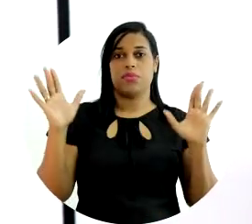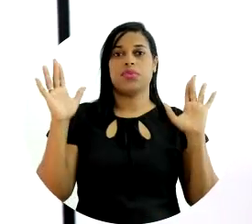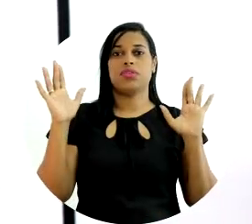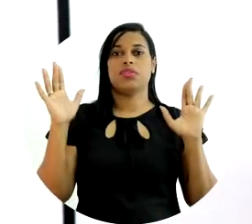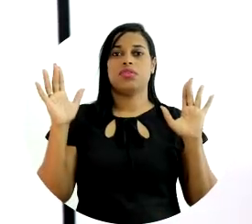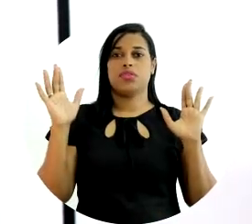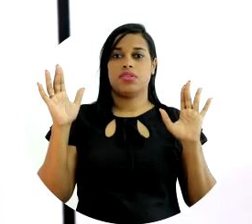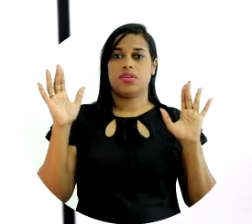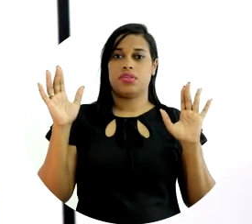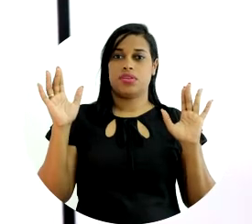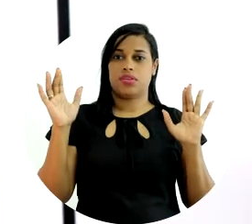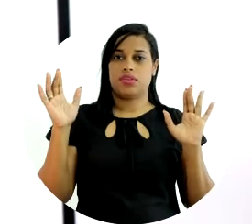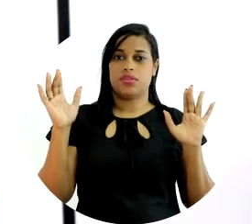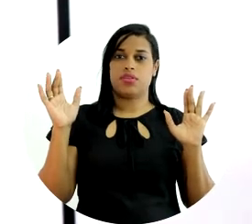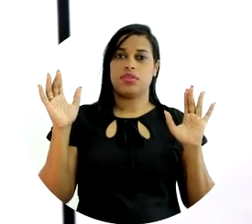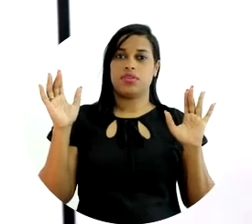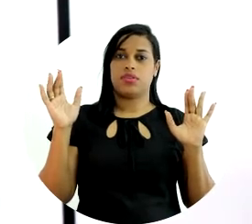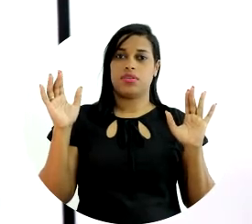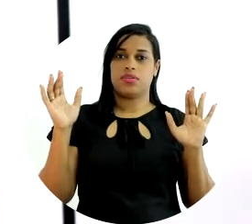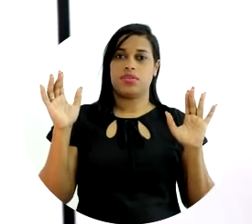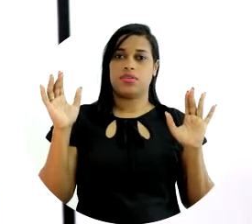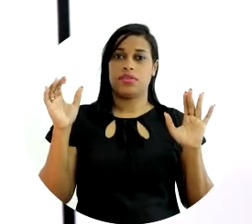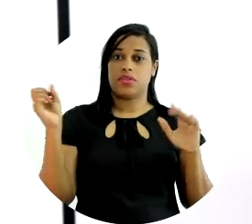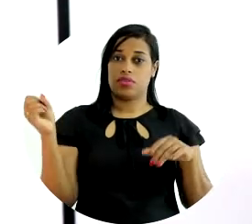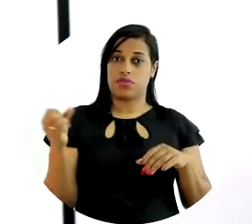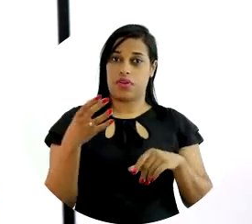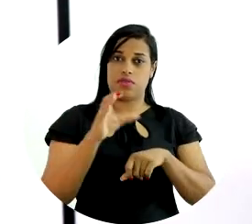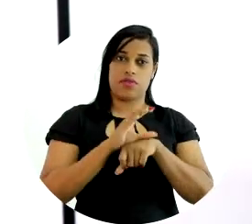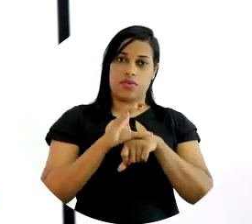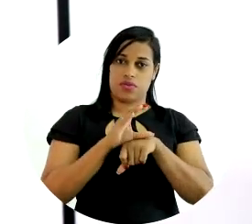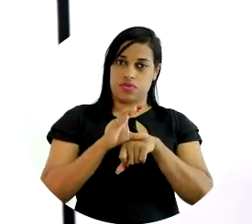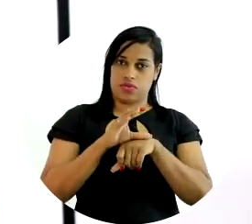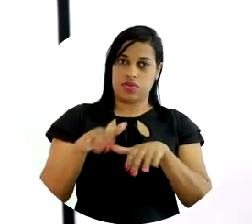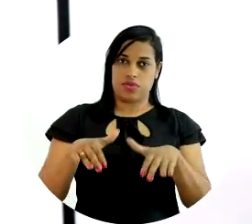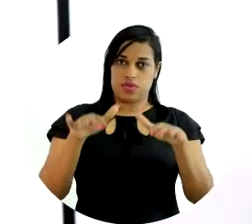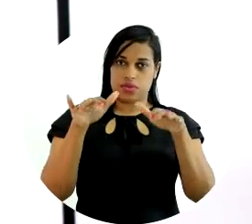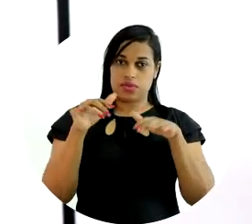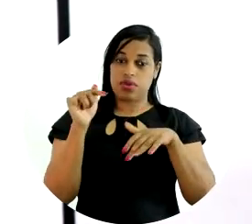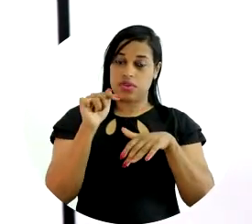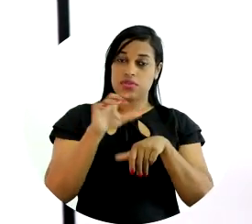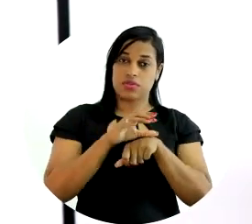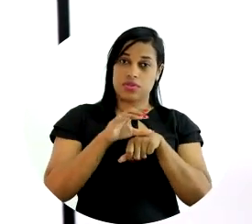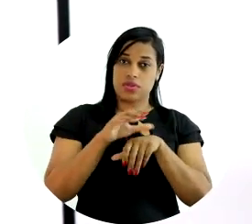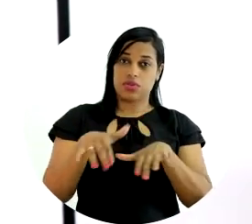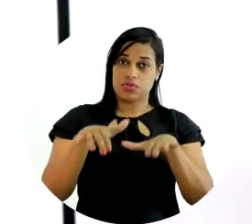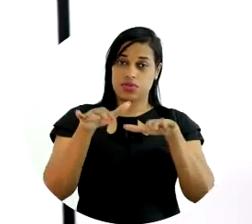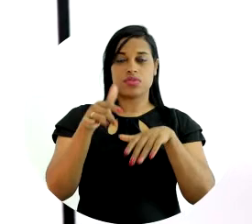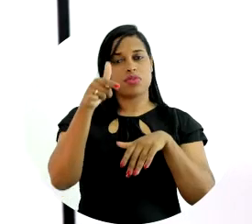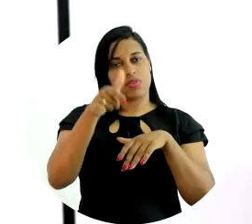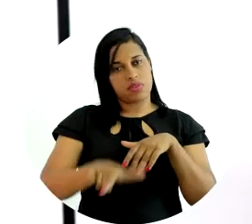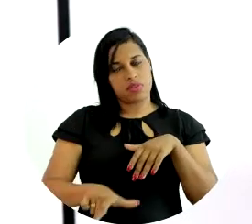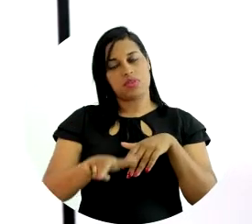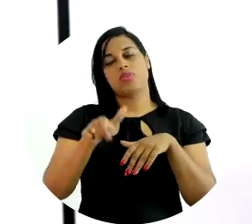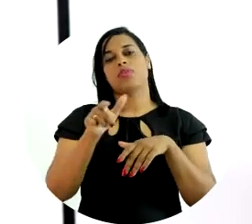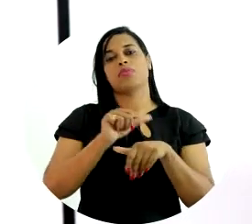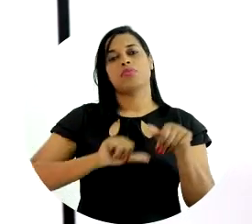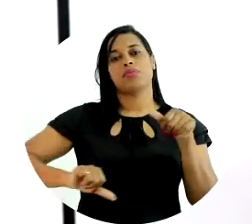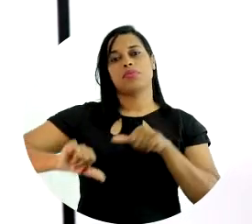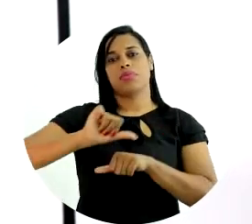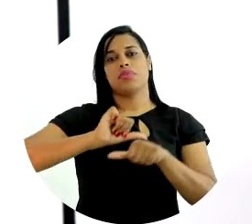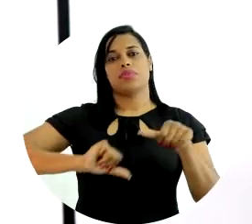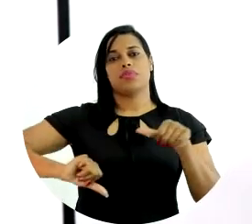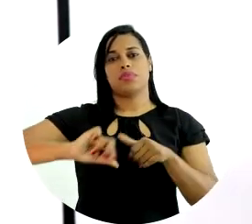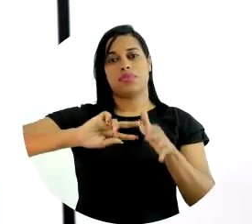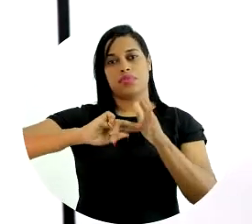independência foi promulgada a nova constituição onde essa construção mais uma vez